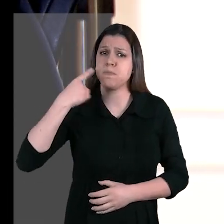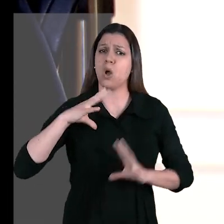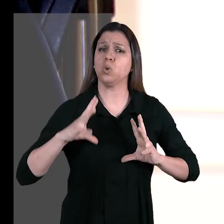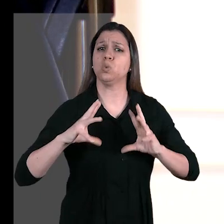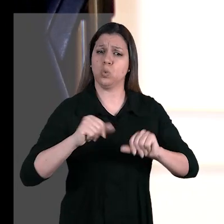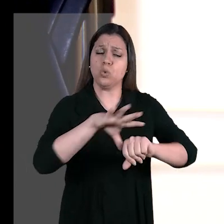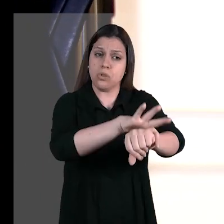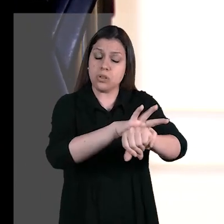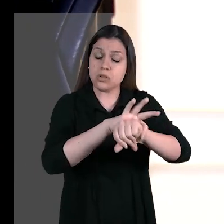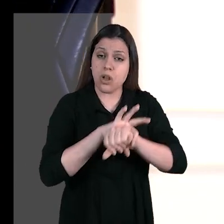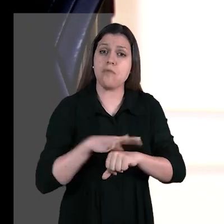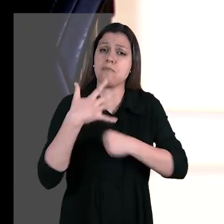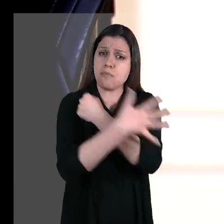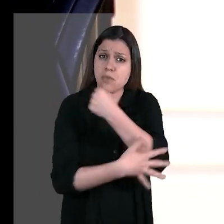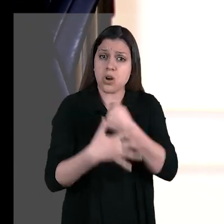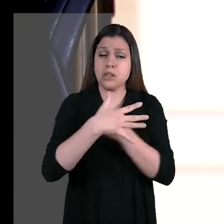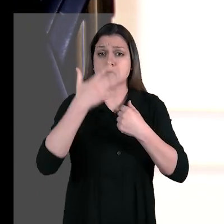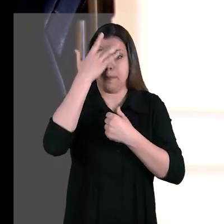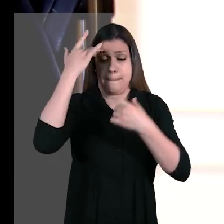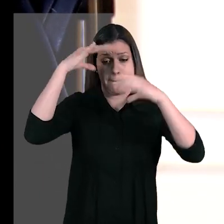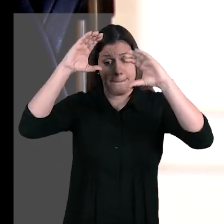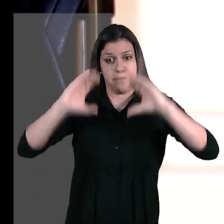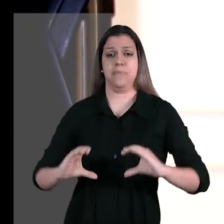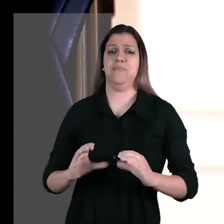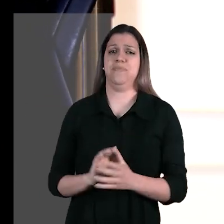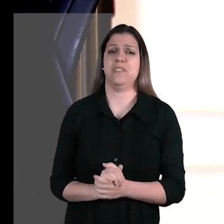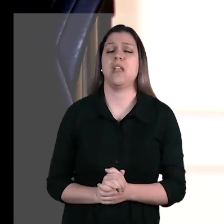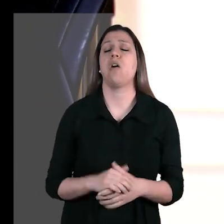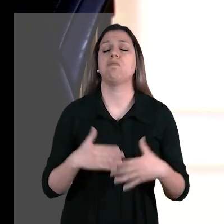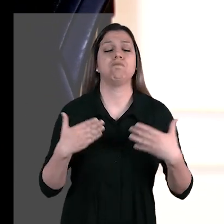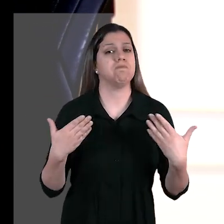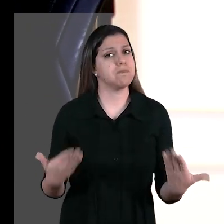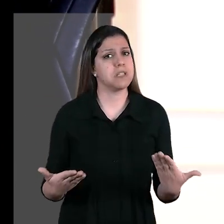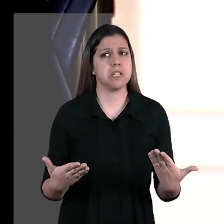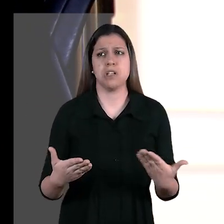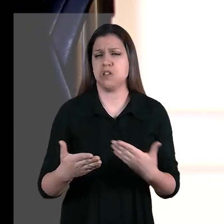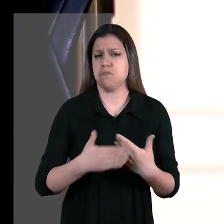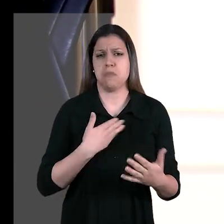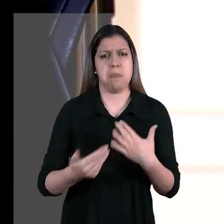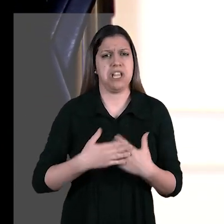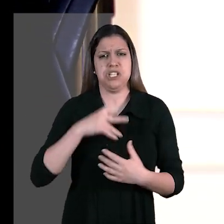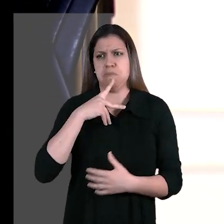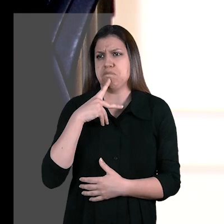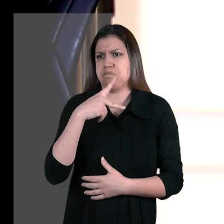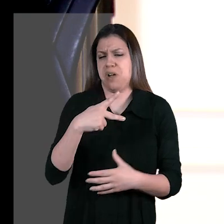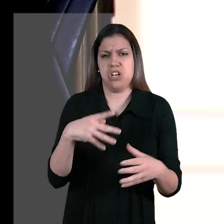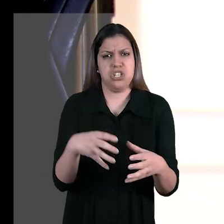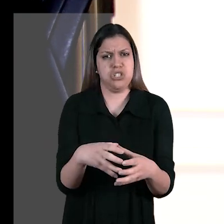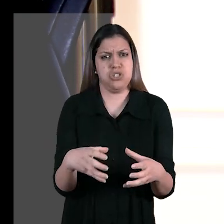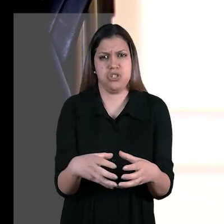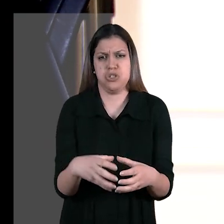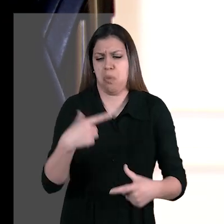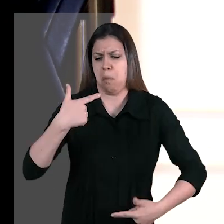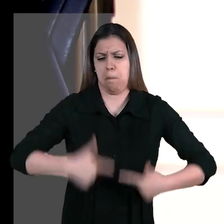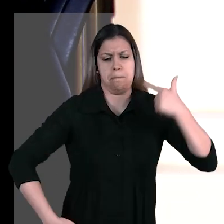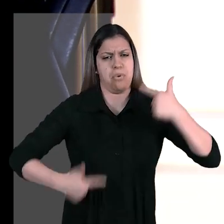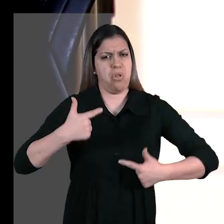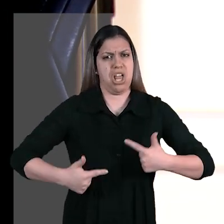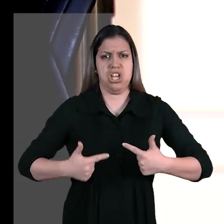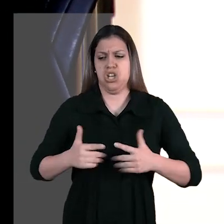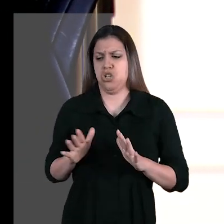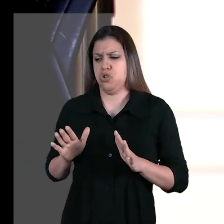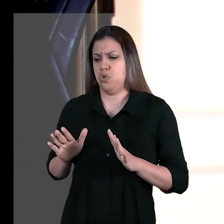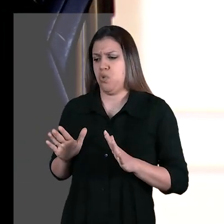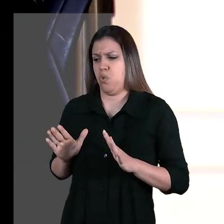e defensora do cidadão. Então, independentemente de partido, nós não estamos lá para, nós somos a favor